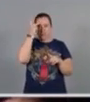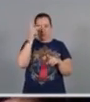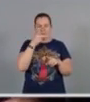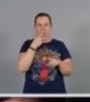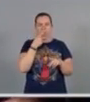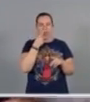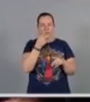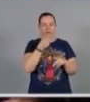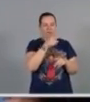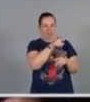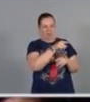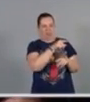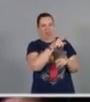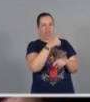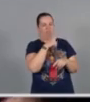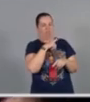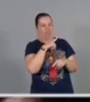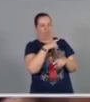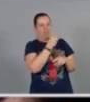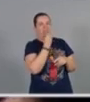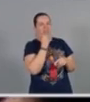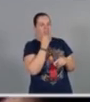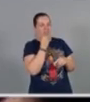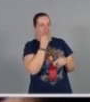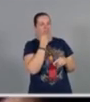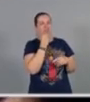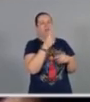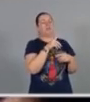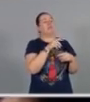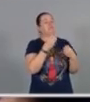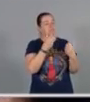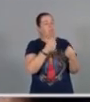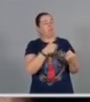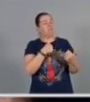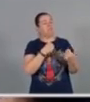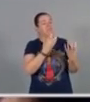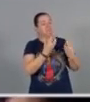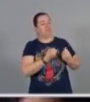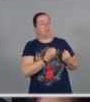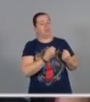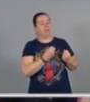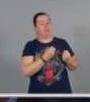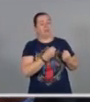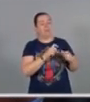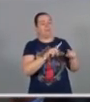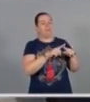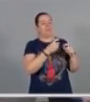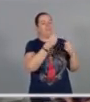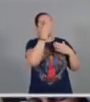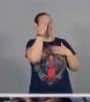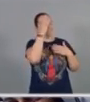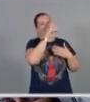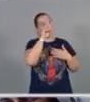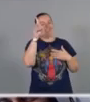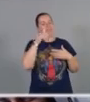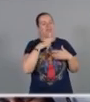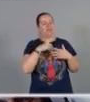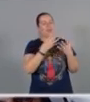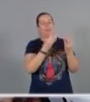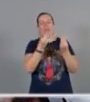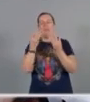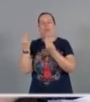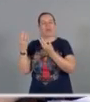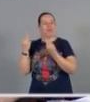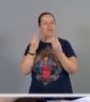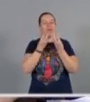meu filho minha filha tem que jogar uma pancada seu falar Tá bom eu acolho mas graças a Deus eu tenho mais virtudes e